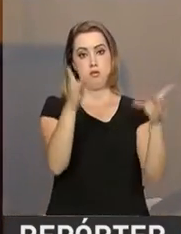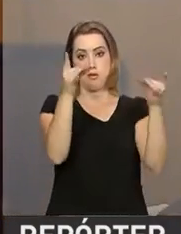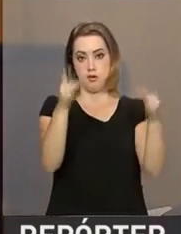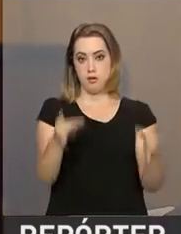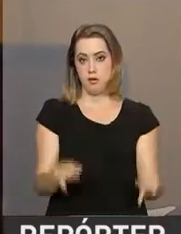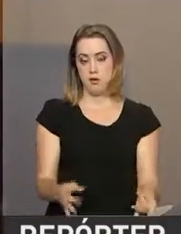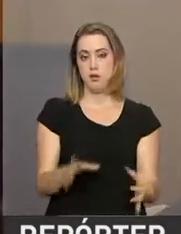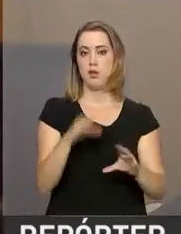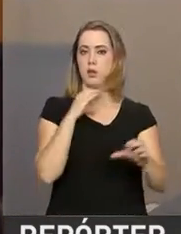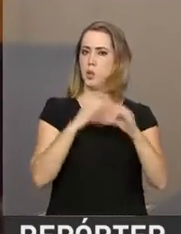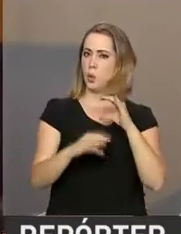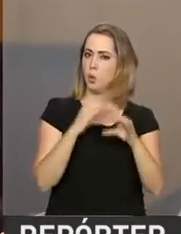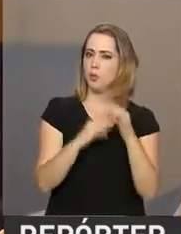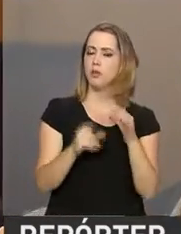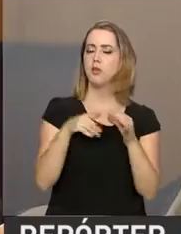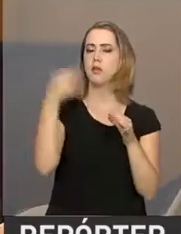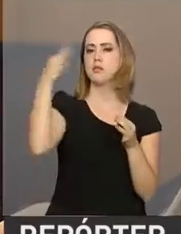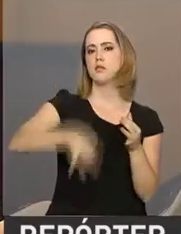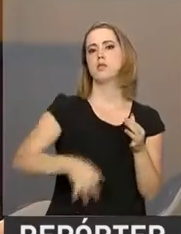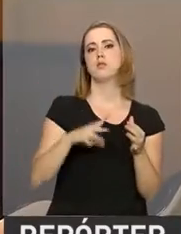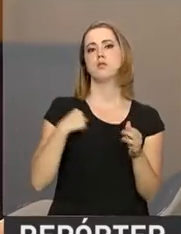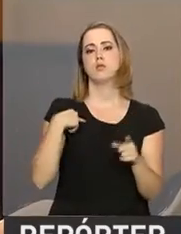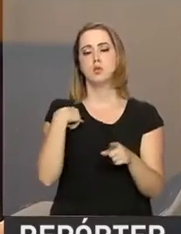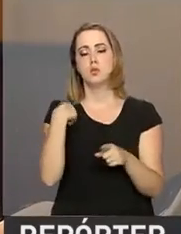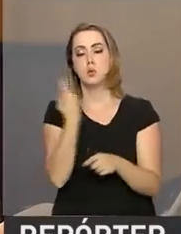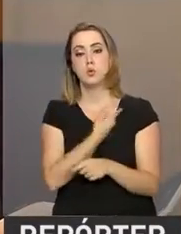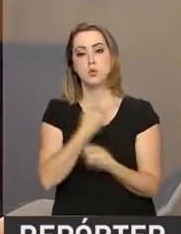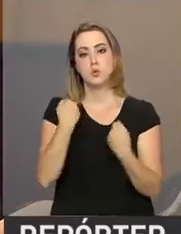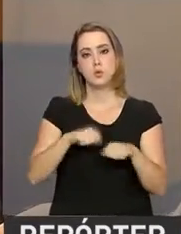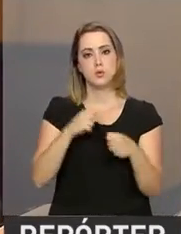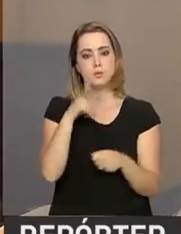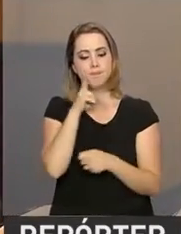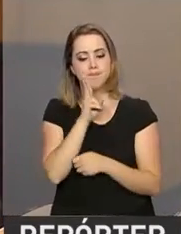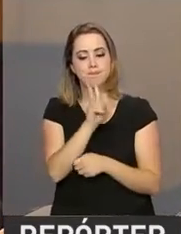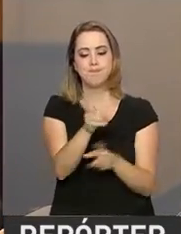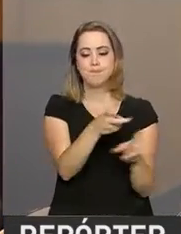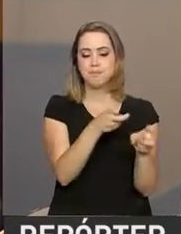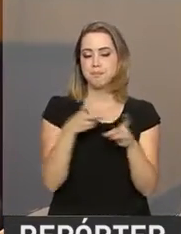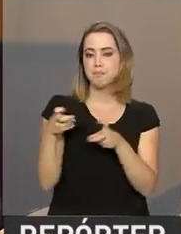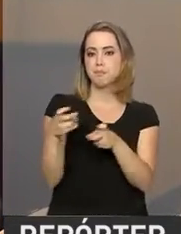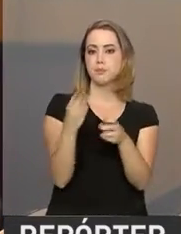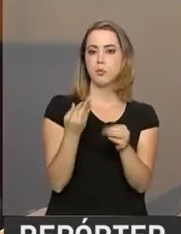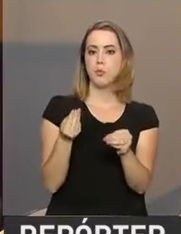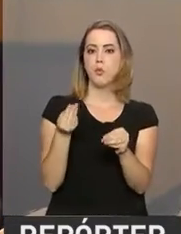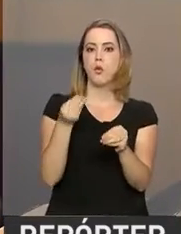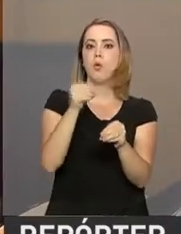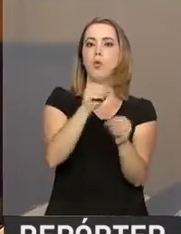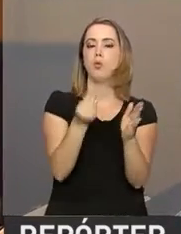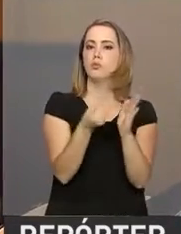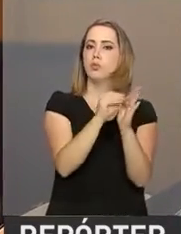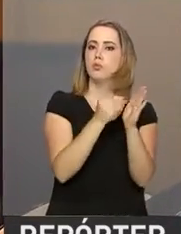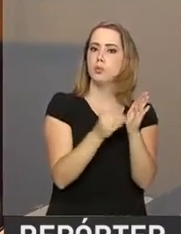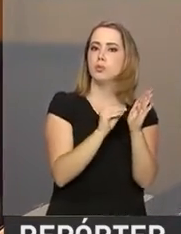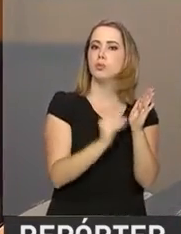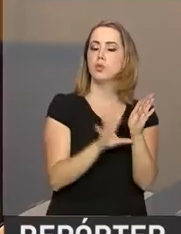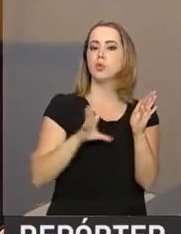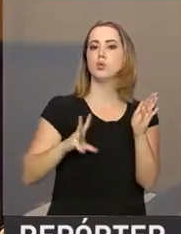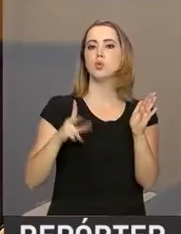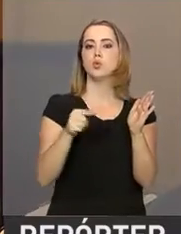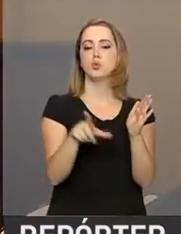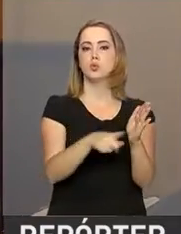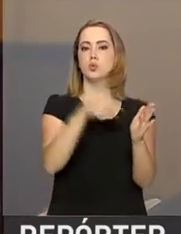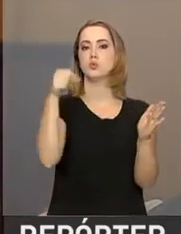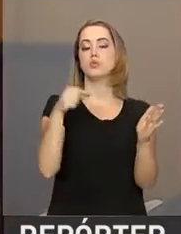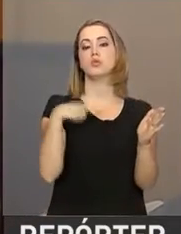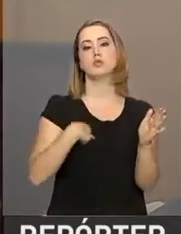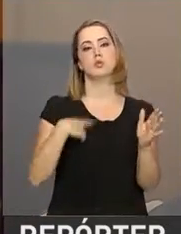na comunicação oficial e que nós precisamos acompanhar ao longo do tempo e incorporar no processo de decisão, junto com um amplo conjunto de